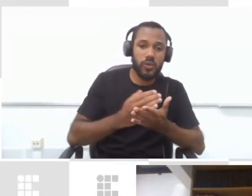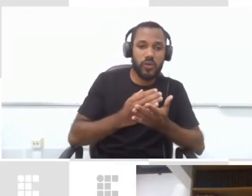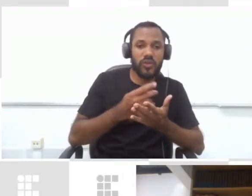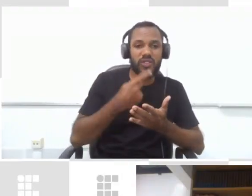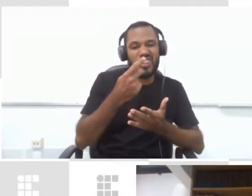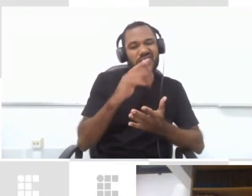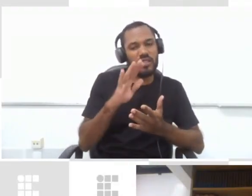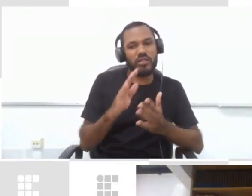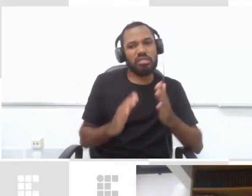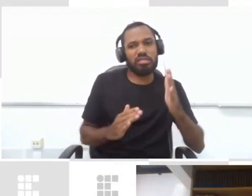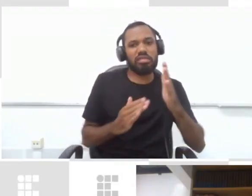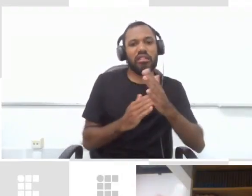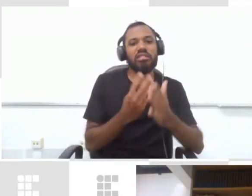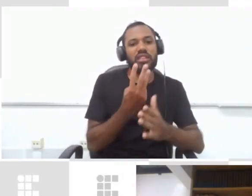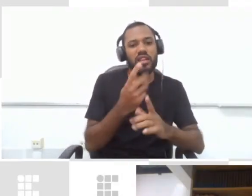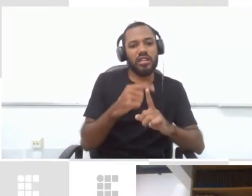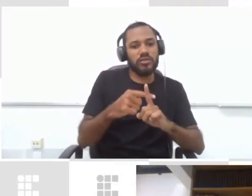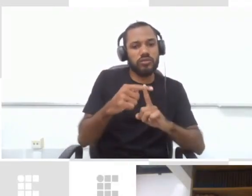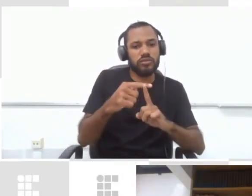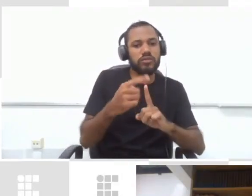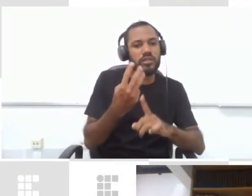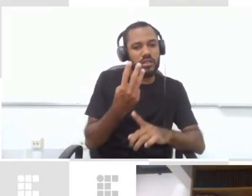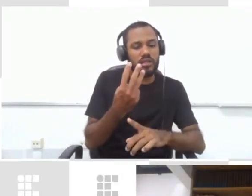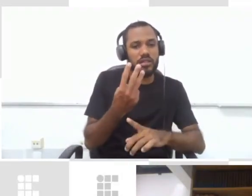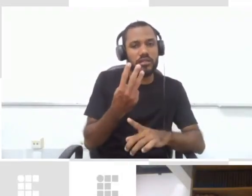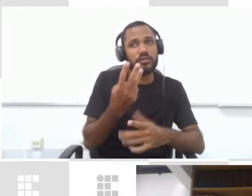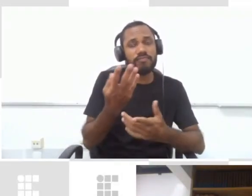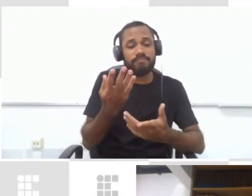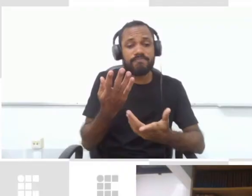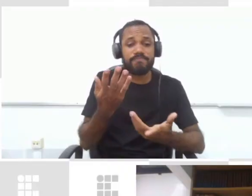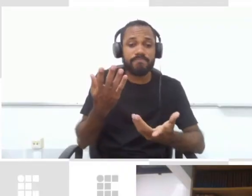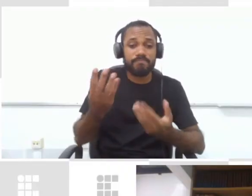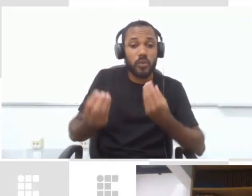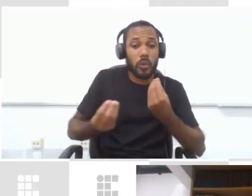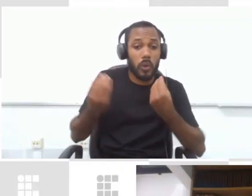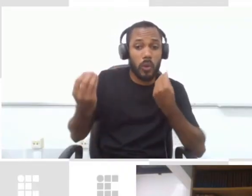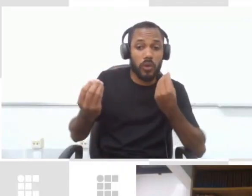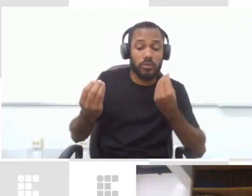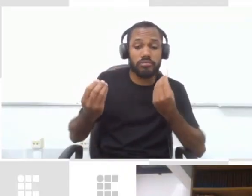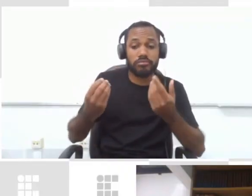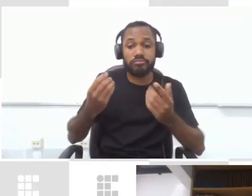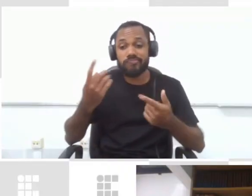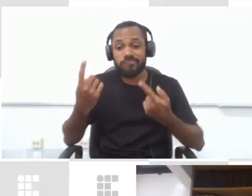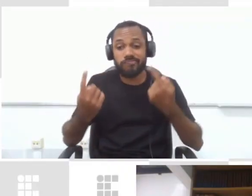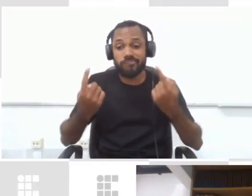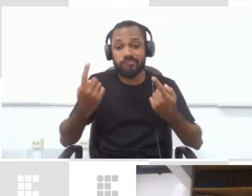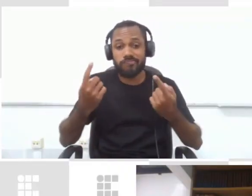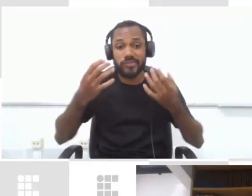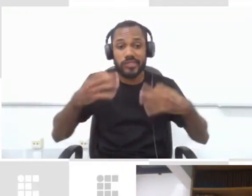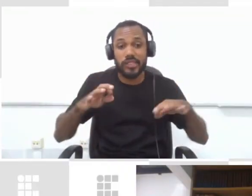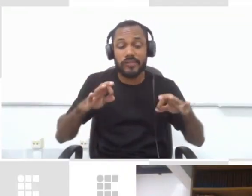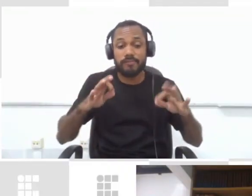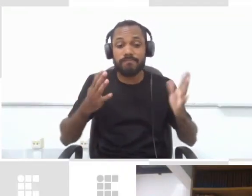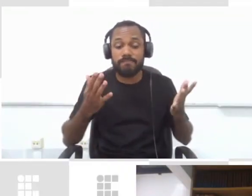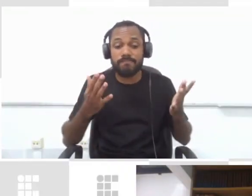3 graus Celsius. Isso numa tendência mais ampla, né? Mas o que é claro é que